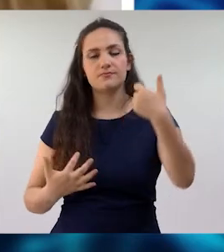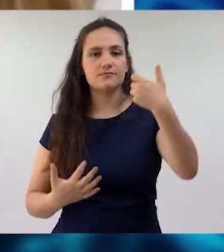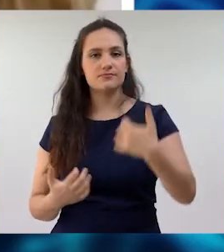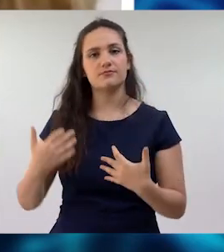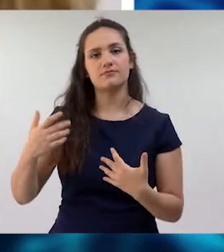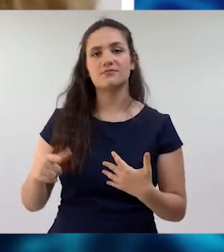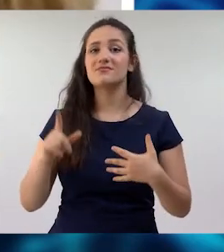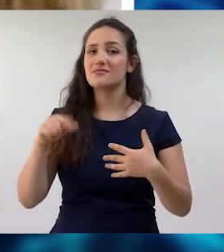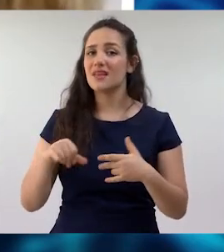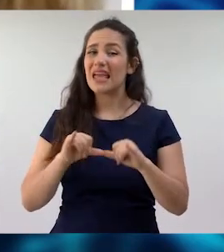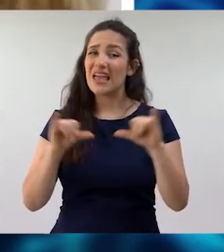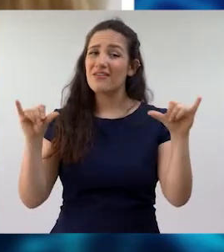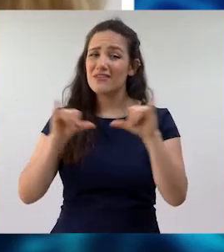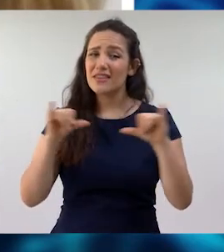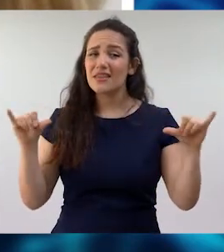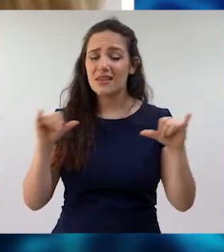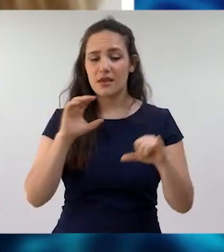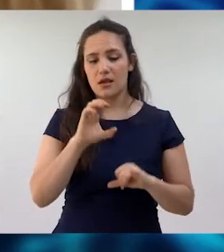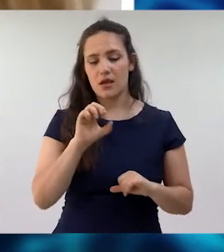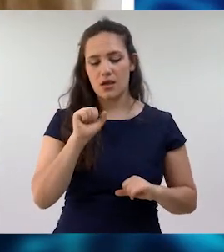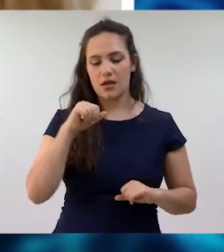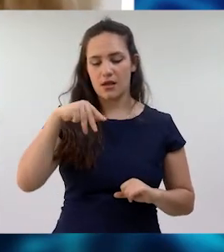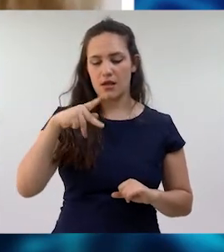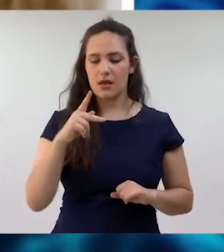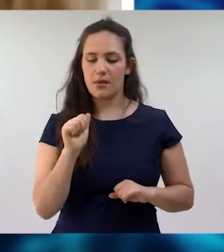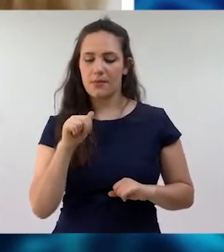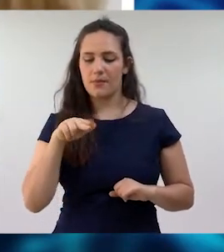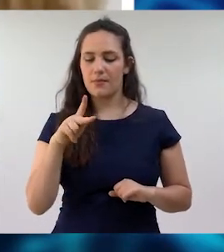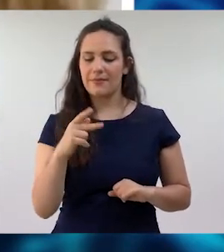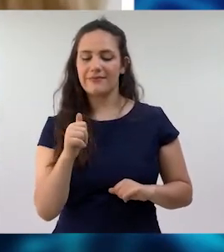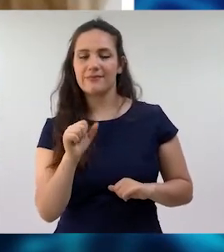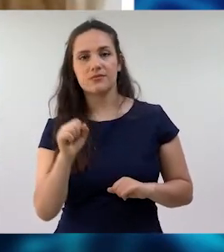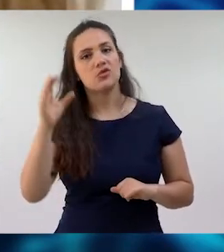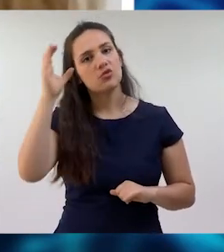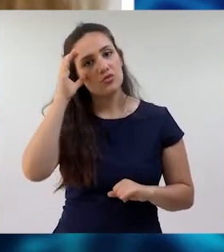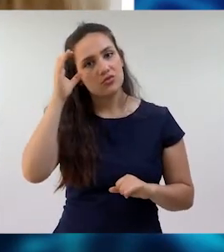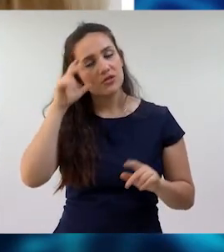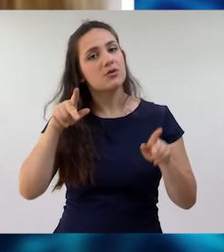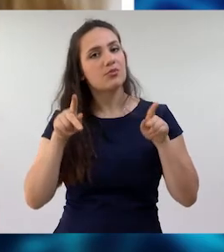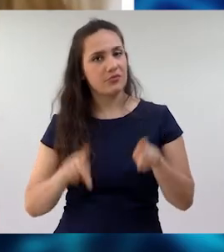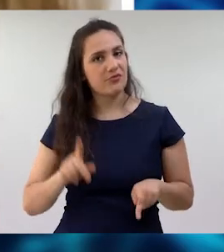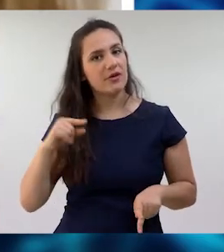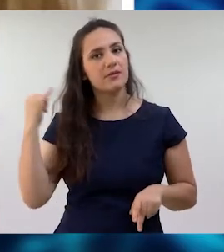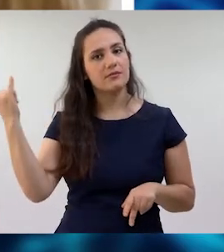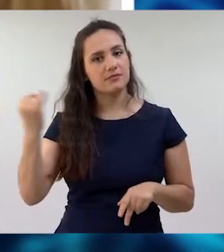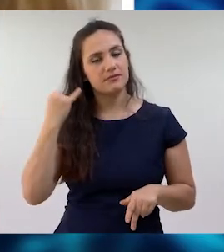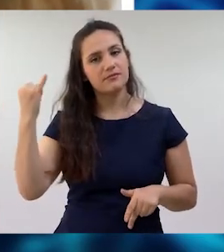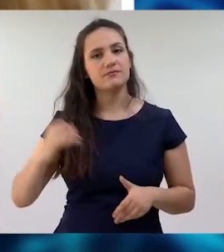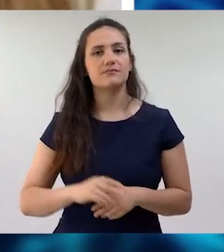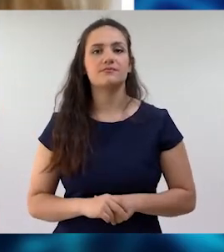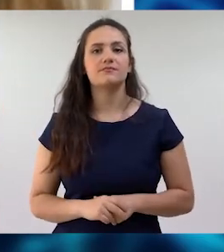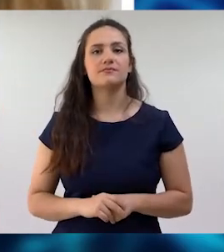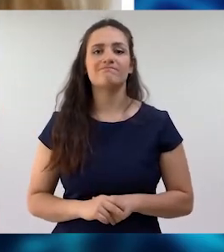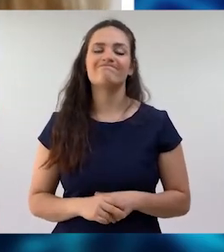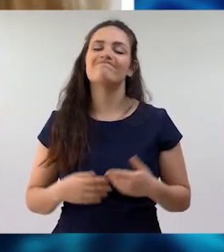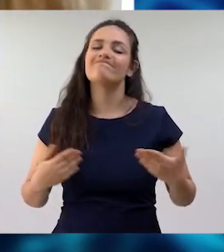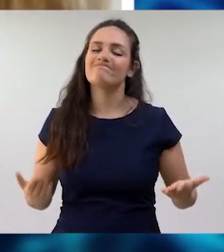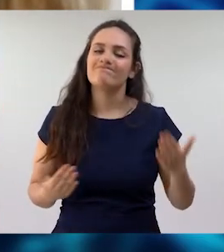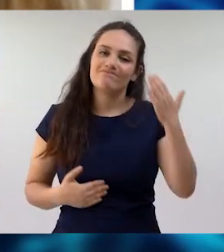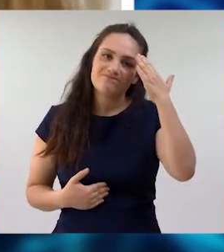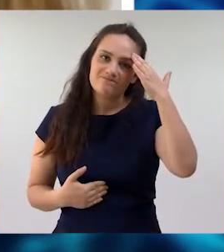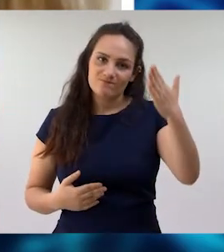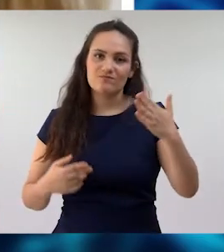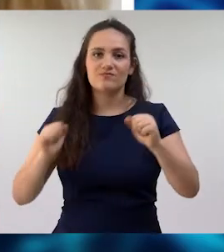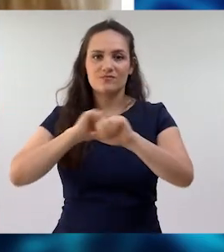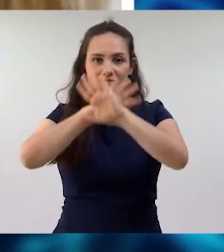autoexplicativos ali. Então, campanhas de conscientização à população são muito importantes. Doutora,